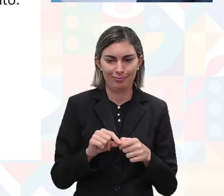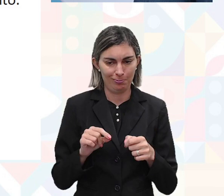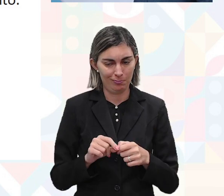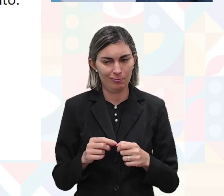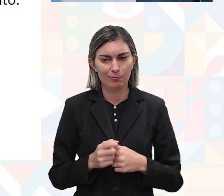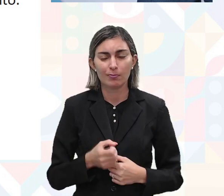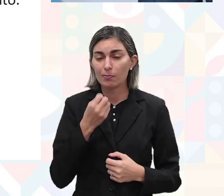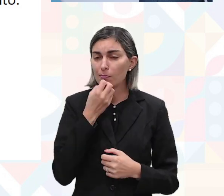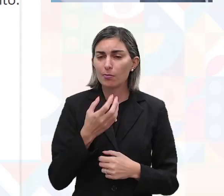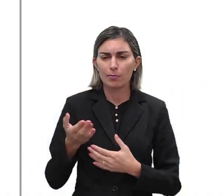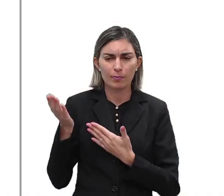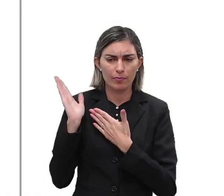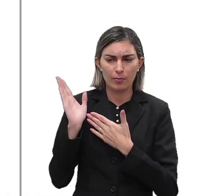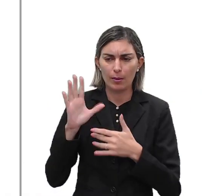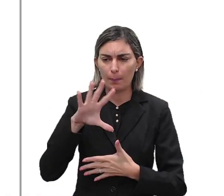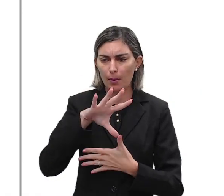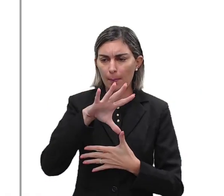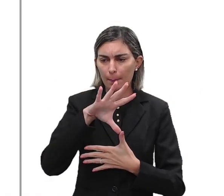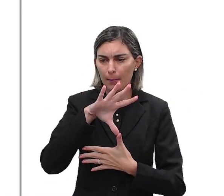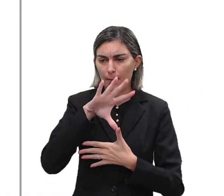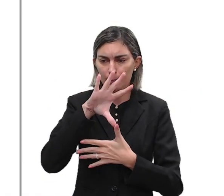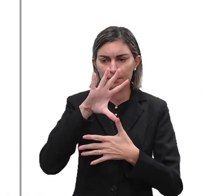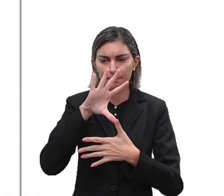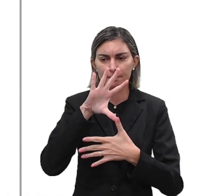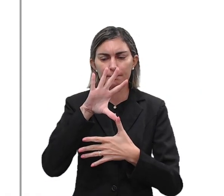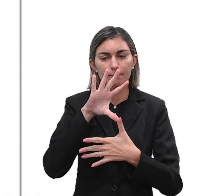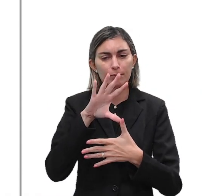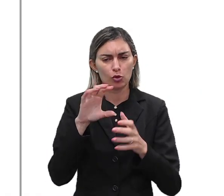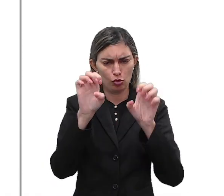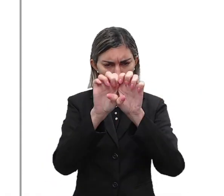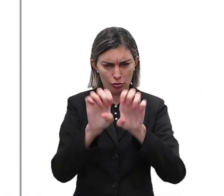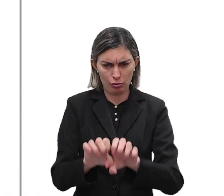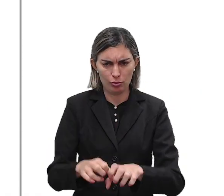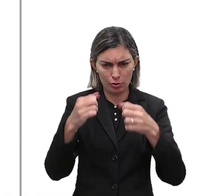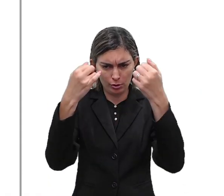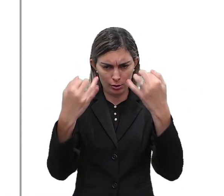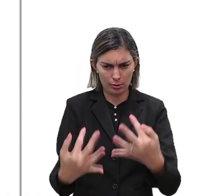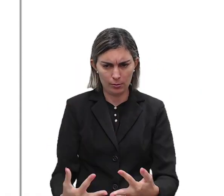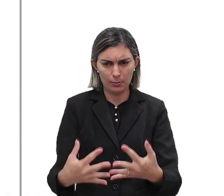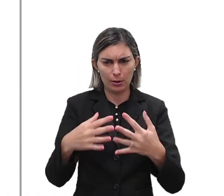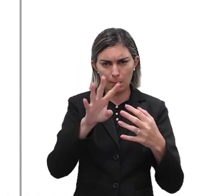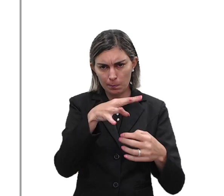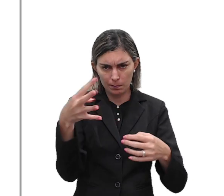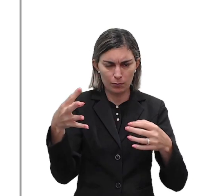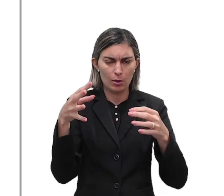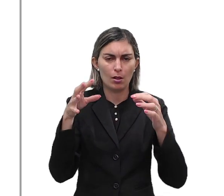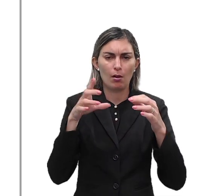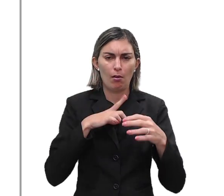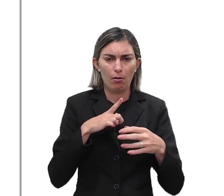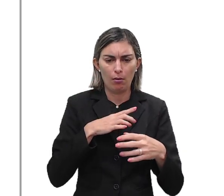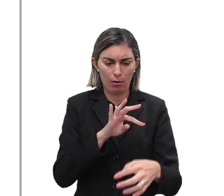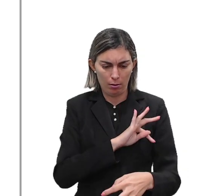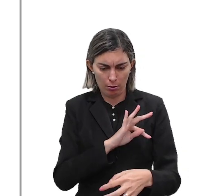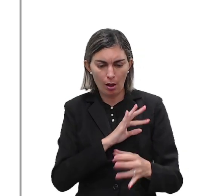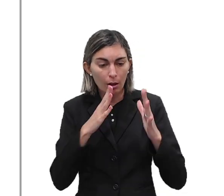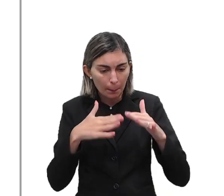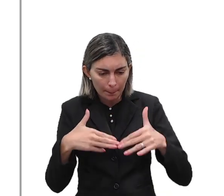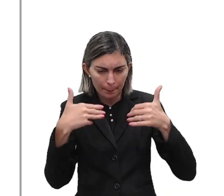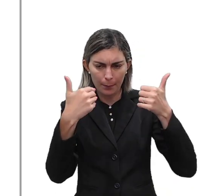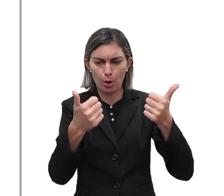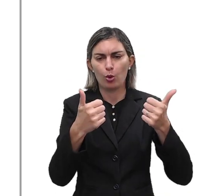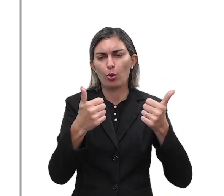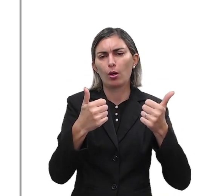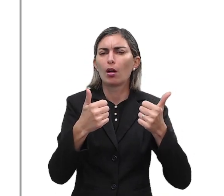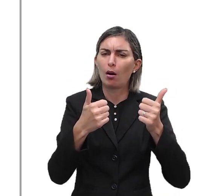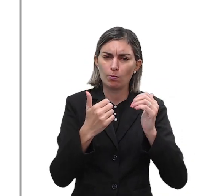Bom, aqui eu trouxe para vocês um quadro que fala um pouco sobre a estrutura das ideias de melhoramento. Eu tenho técnicas de melhoramento